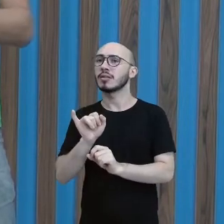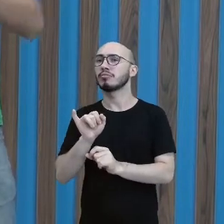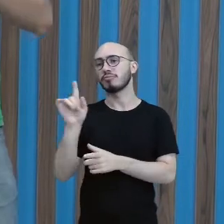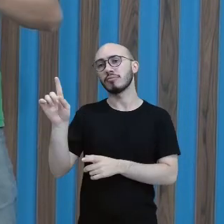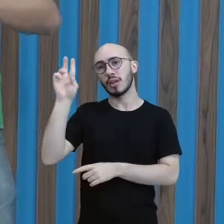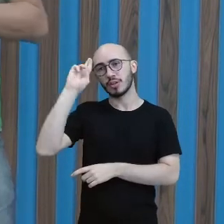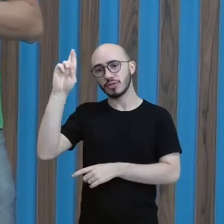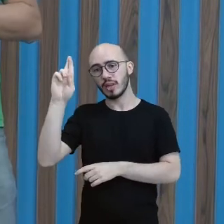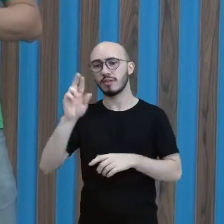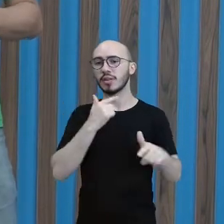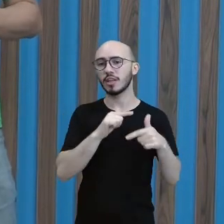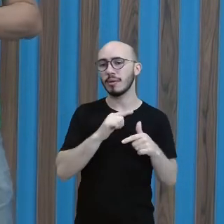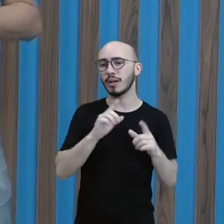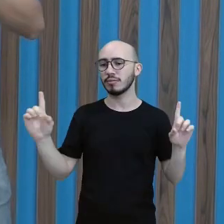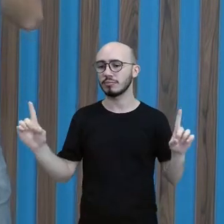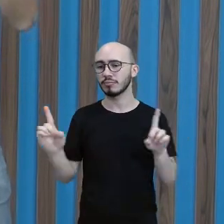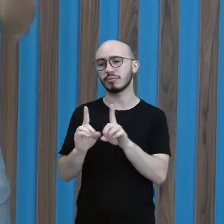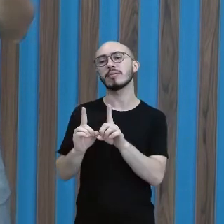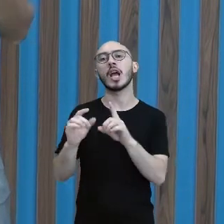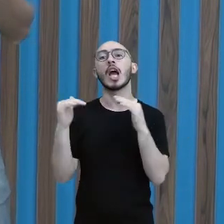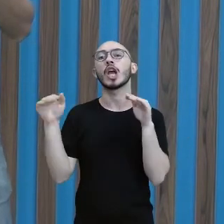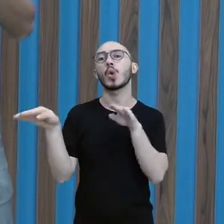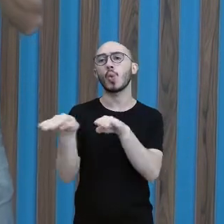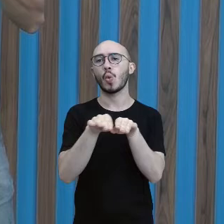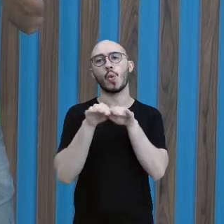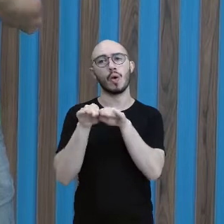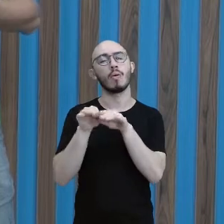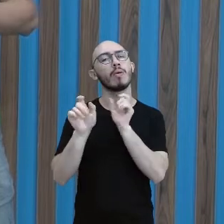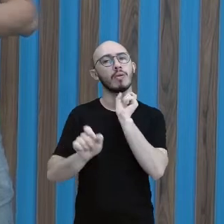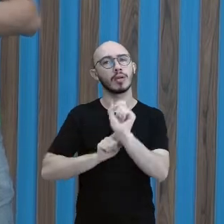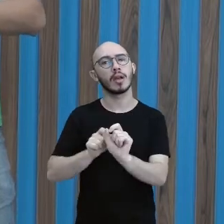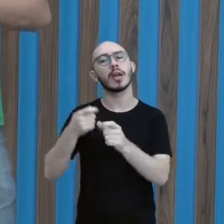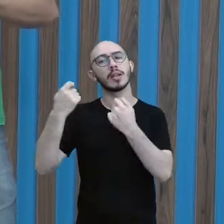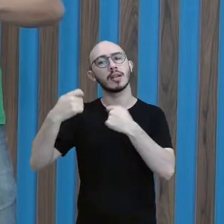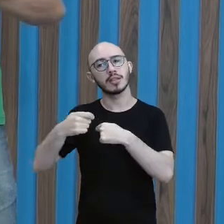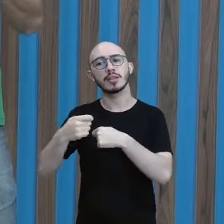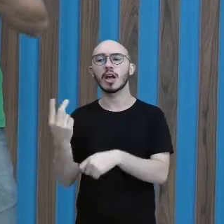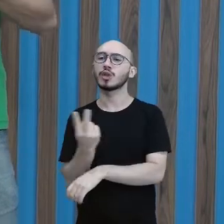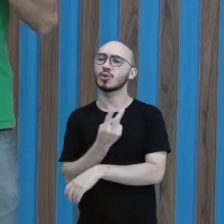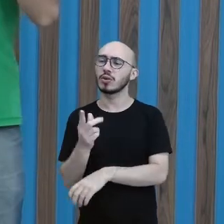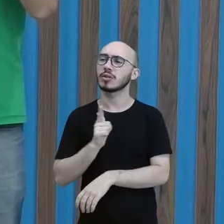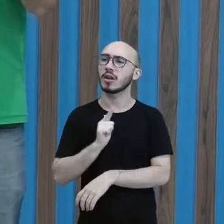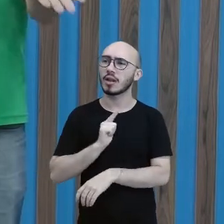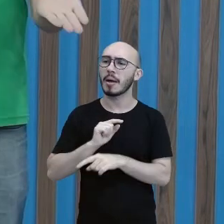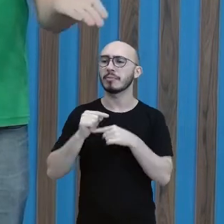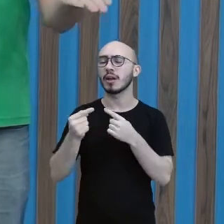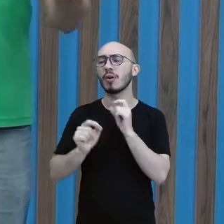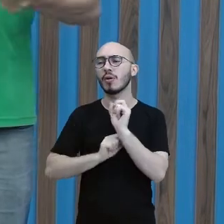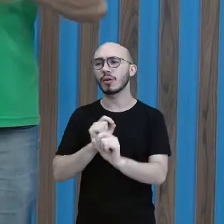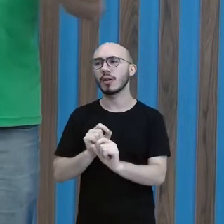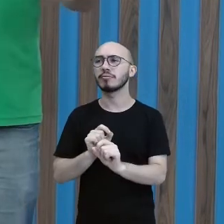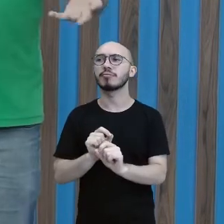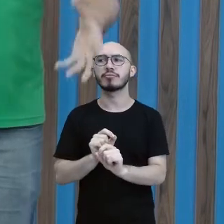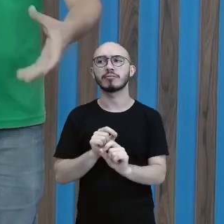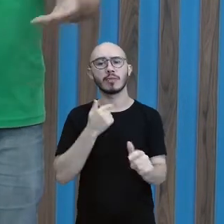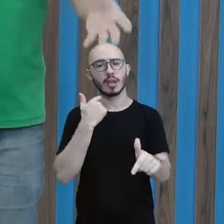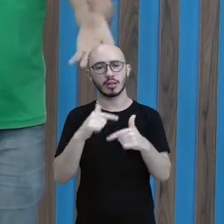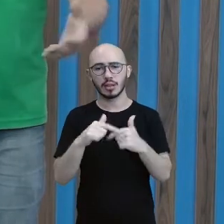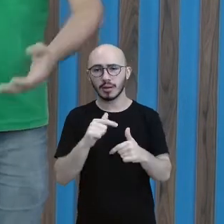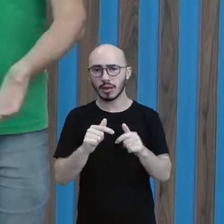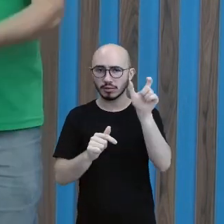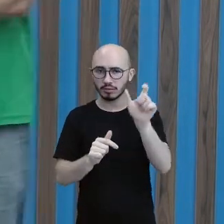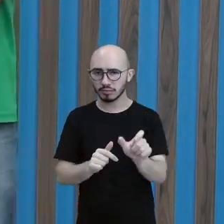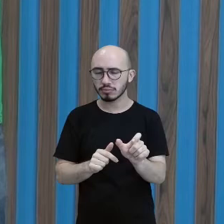né? Então a gente faz um acordo que é interessante para mim ou para você. Há necessidade de ambas as partes. Claro, Teoricamente, é a necessidade do empregador, que precisa de gente